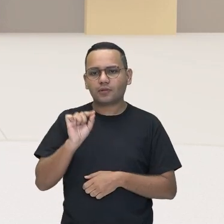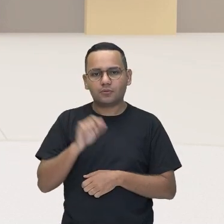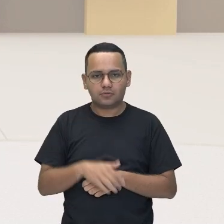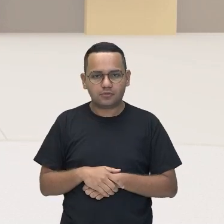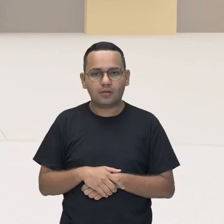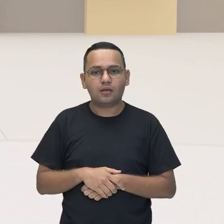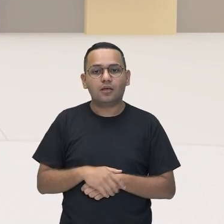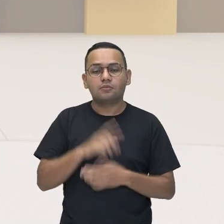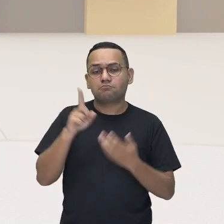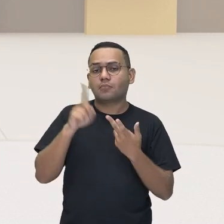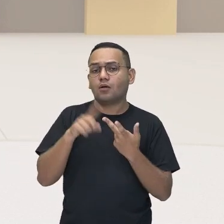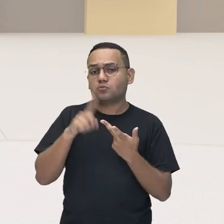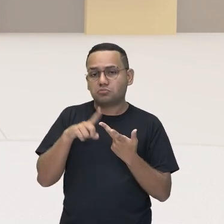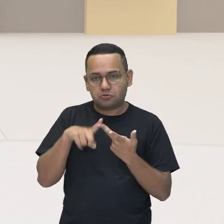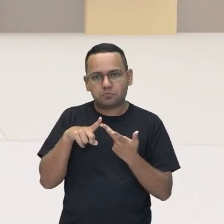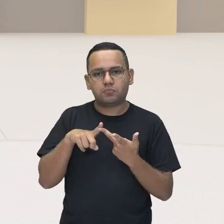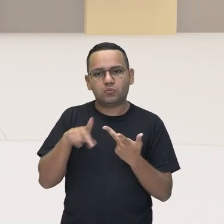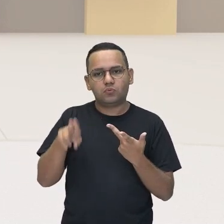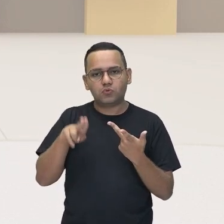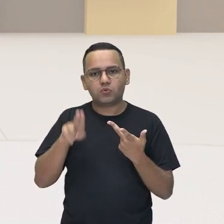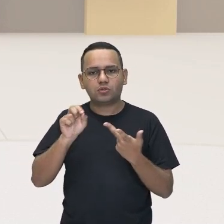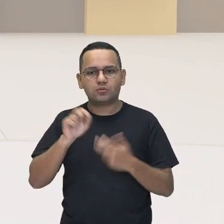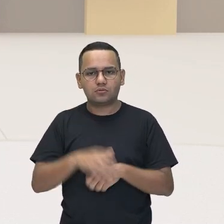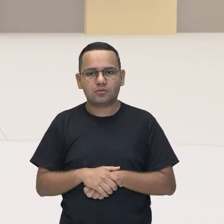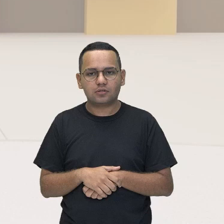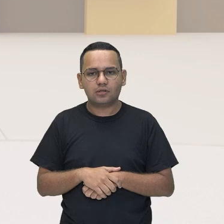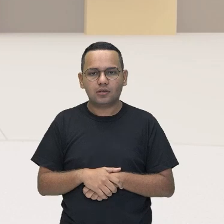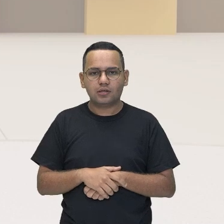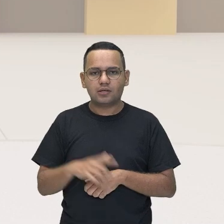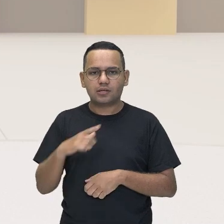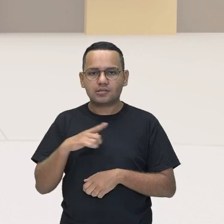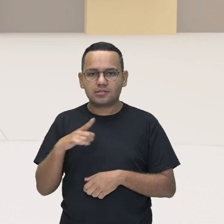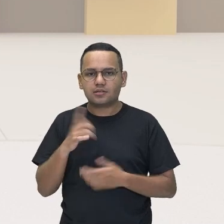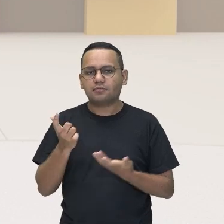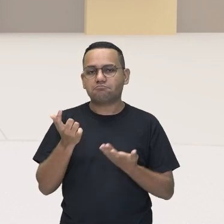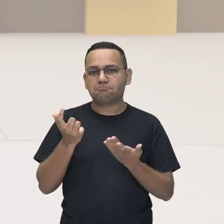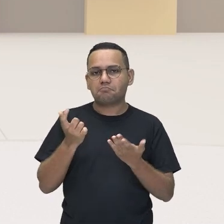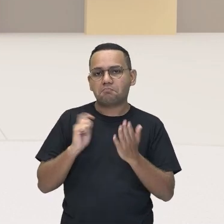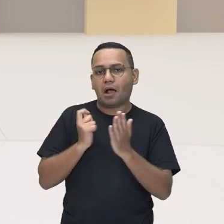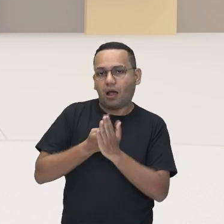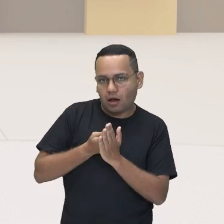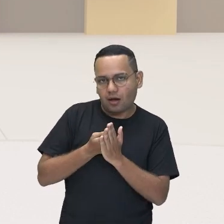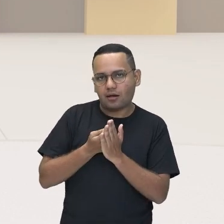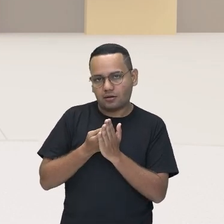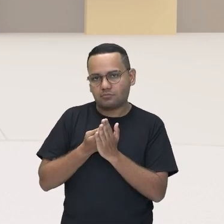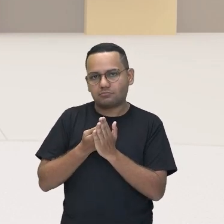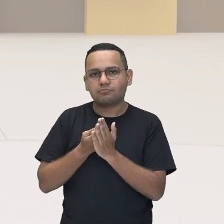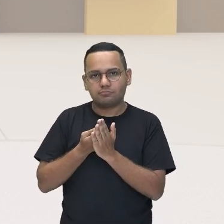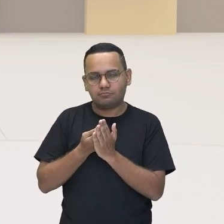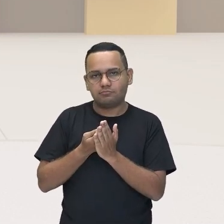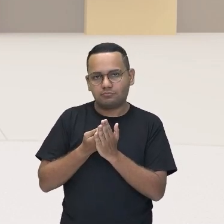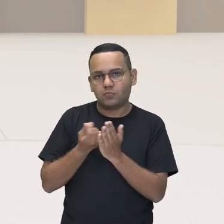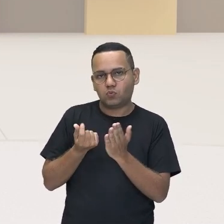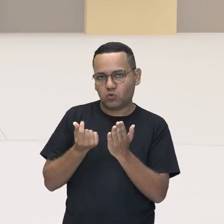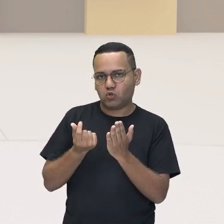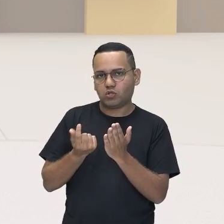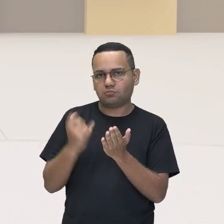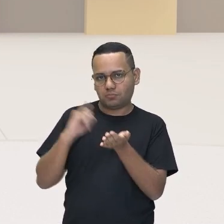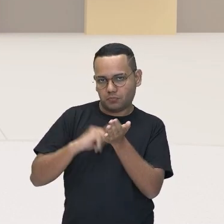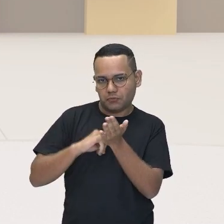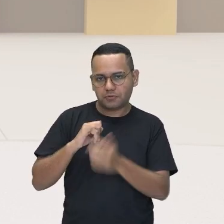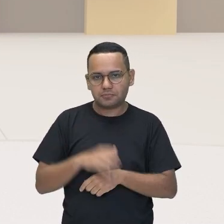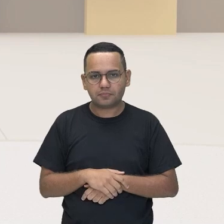àquelas pessoas que têm restituições pendentes de pagamento. Assim, o que o banco faz é antecipar